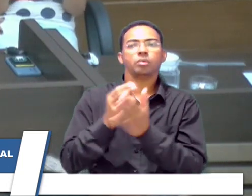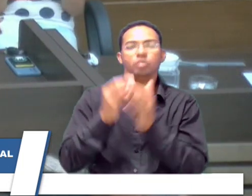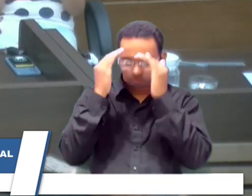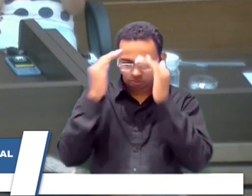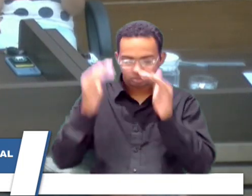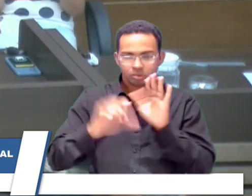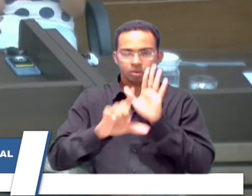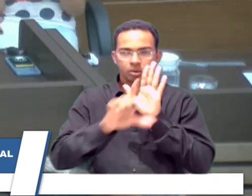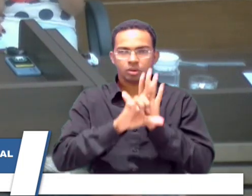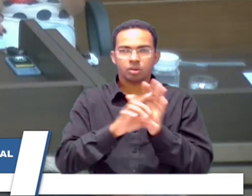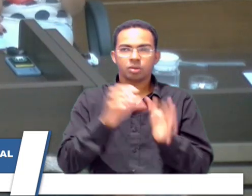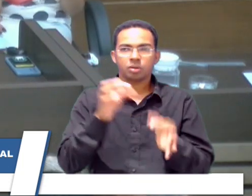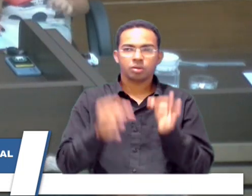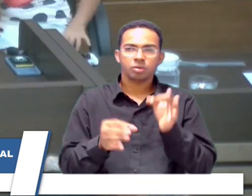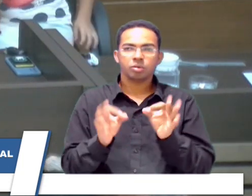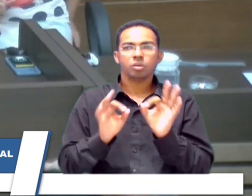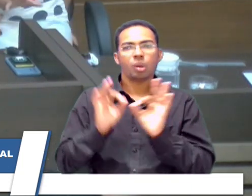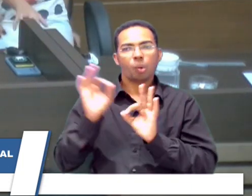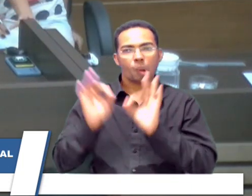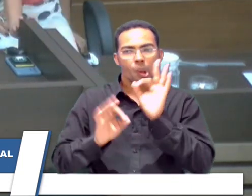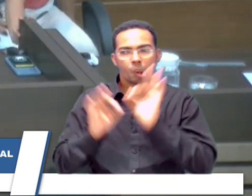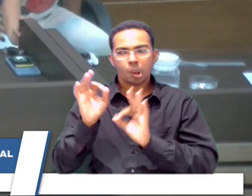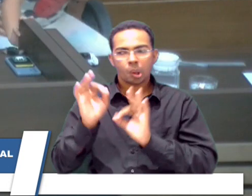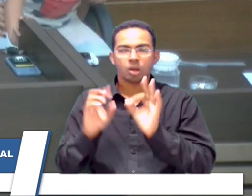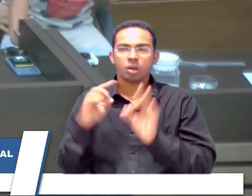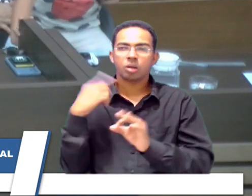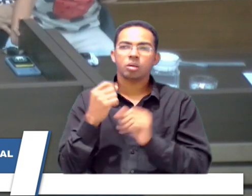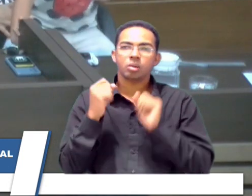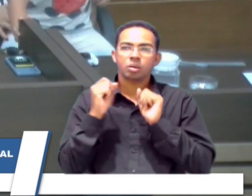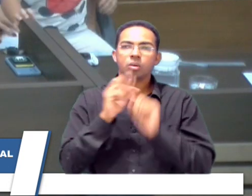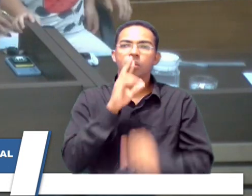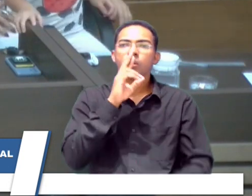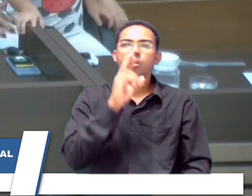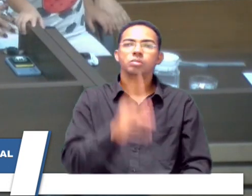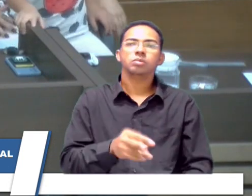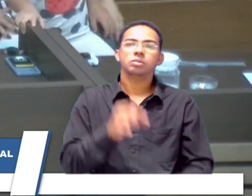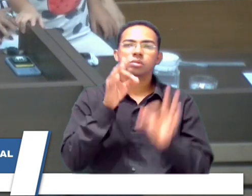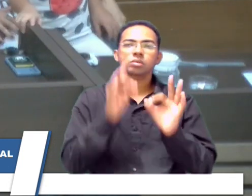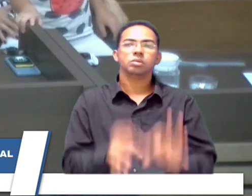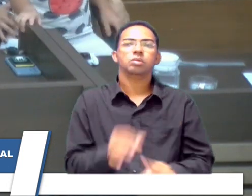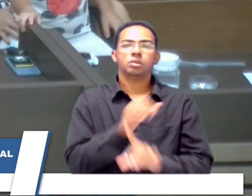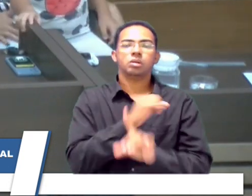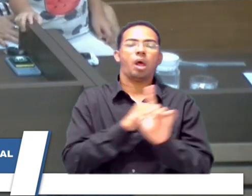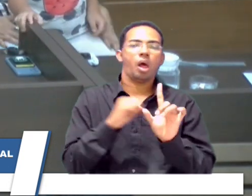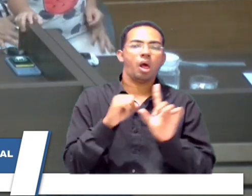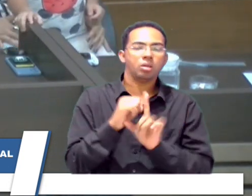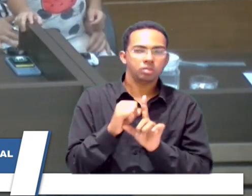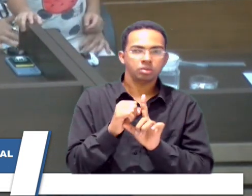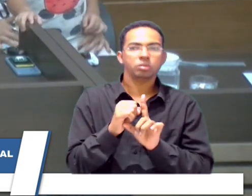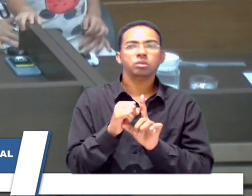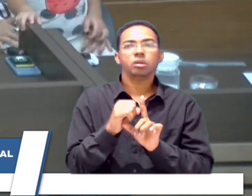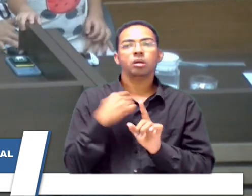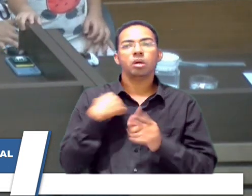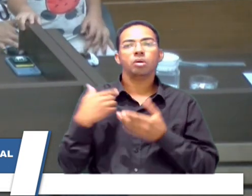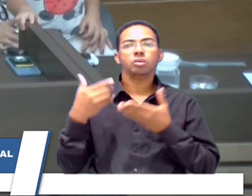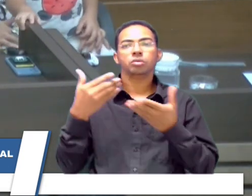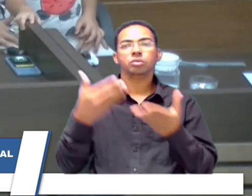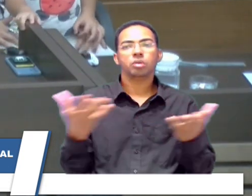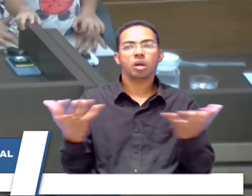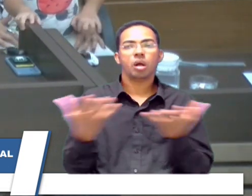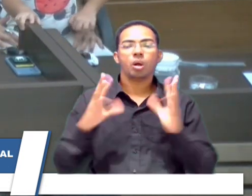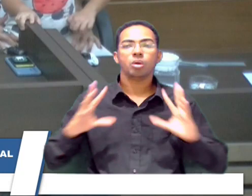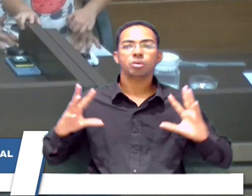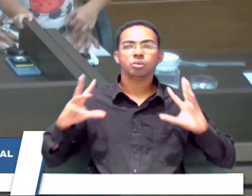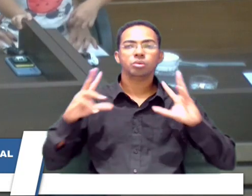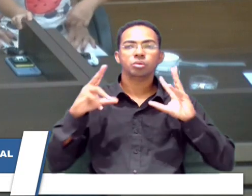vamos continuar nos organizando para que a gente dê uma resposta plausível para a sociedade. E eu vou chamar agora todo mundo para vir